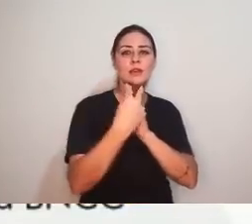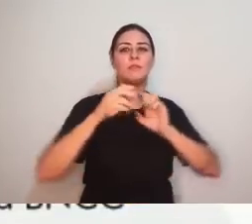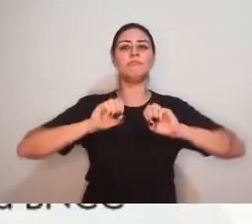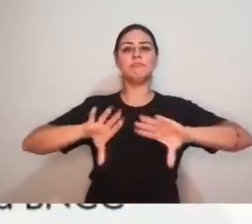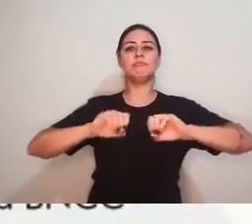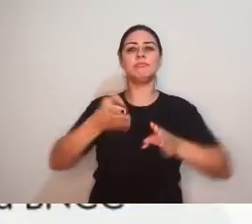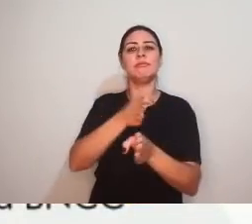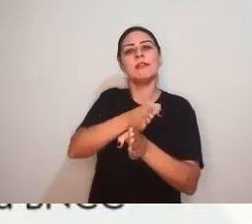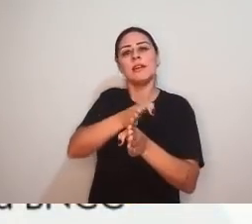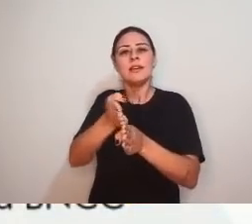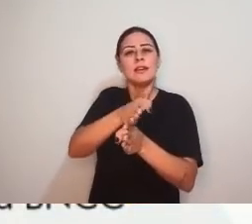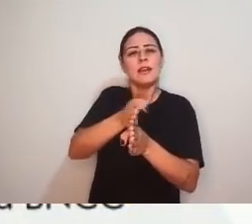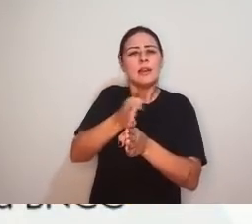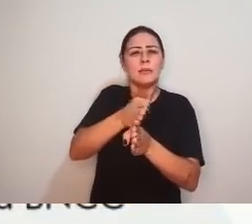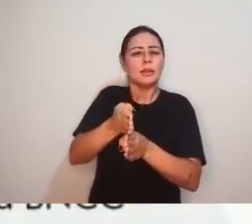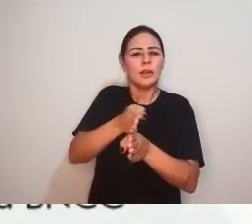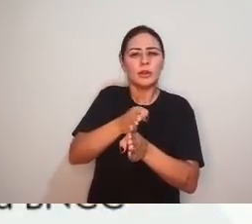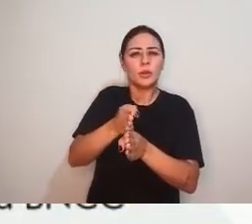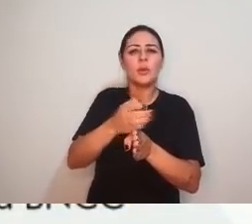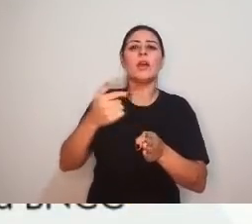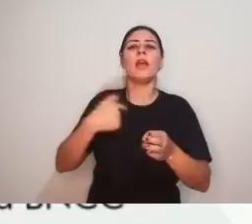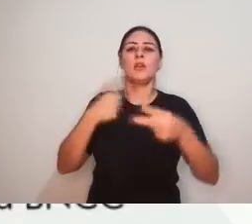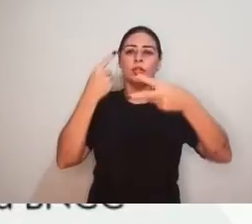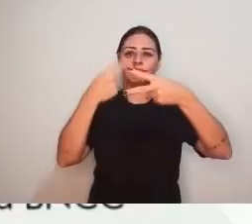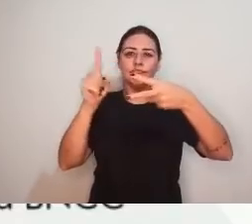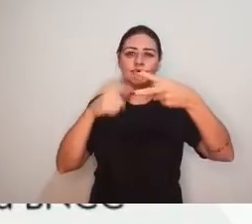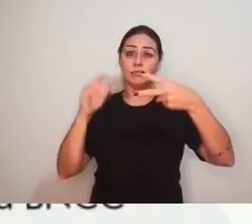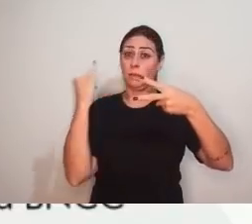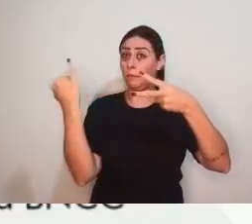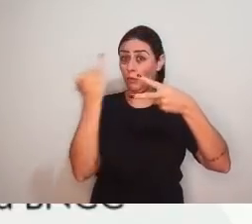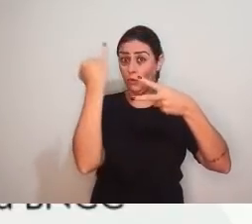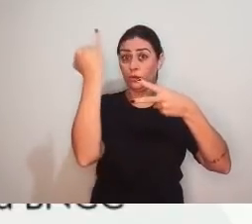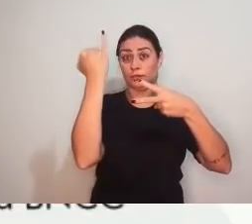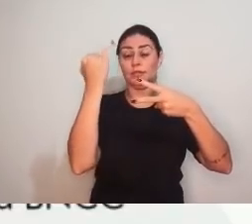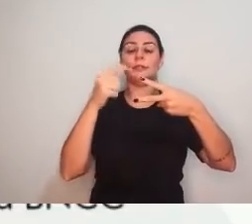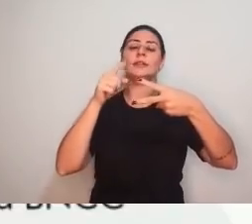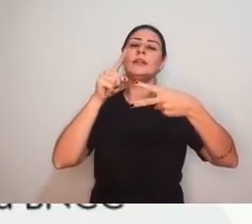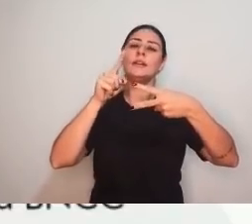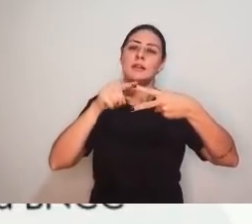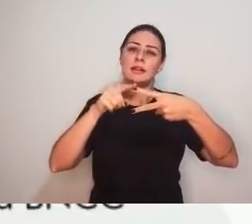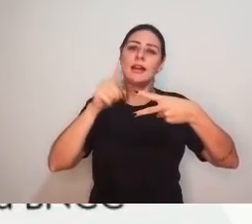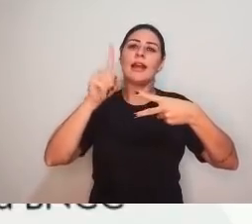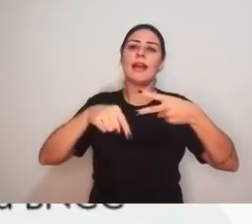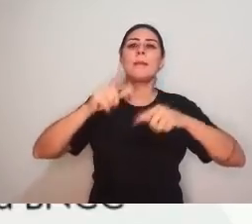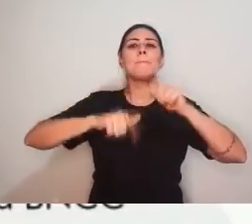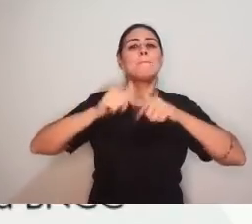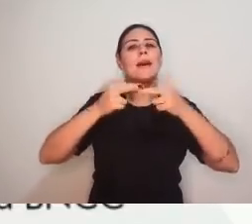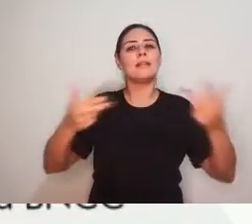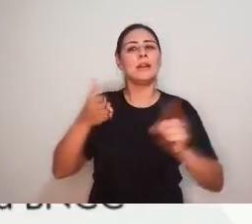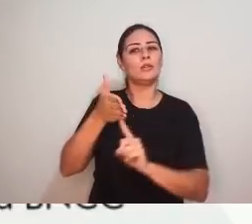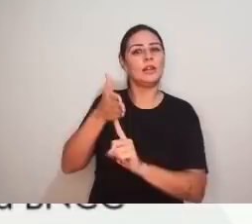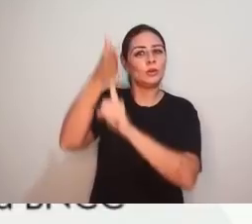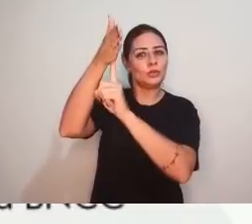Dentro dessa visão do ensino híbrido, eu preciso trazer para vocês duas questões importantes aqui, que